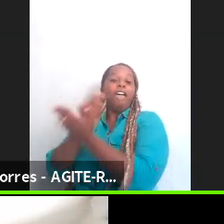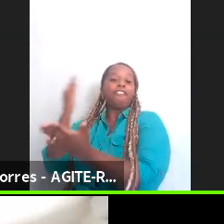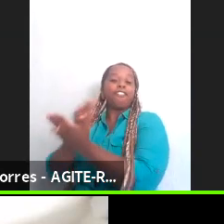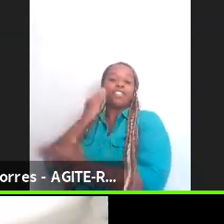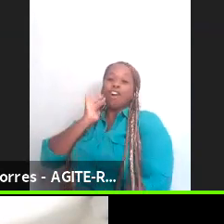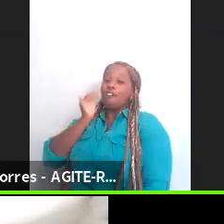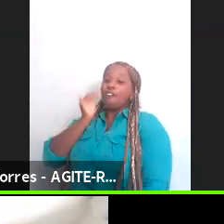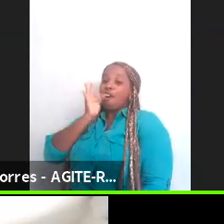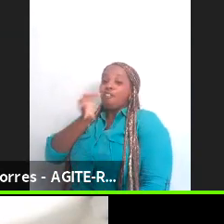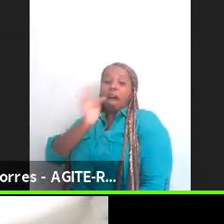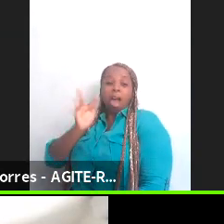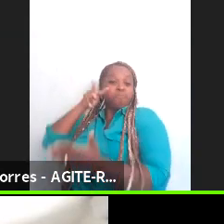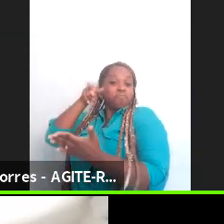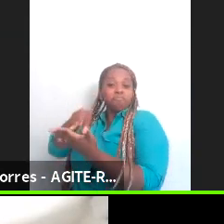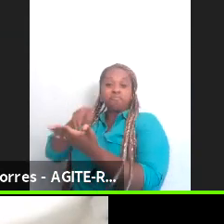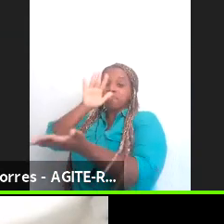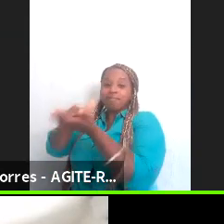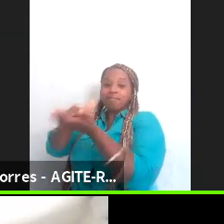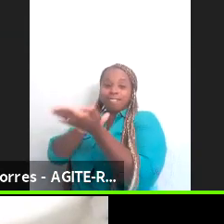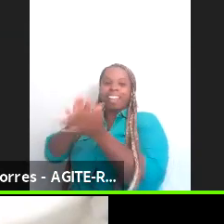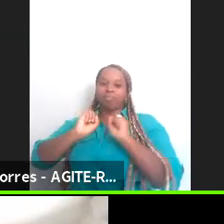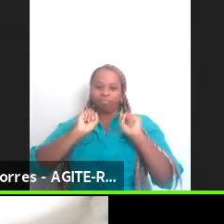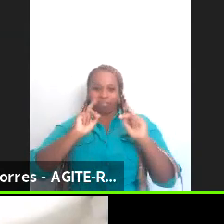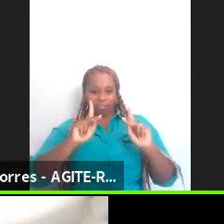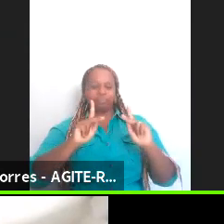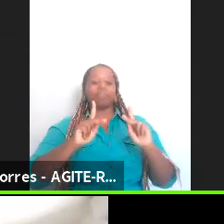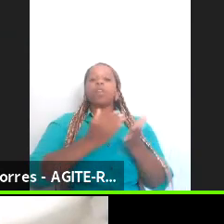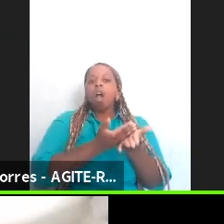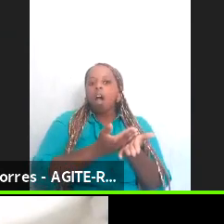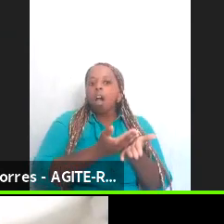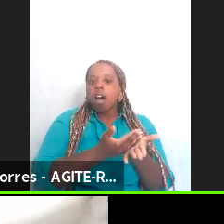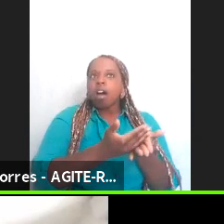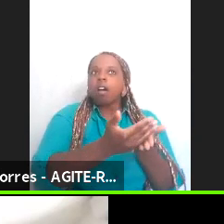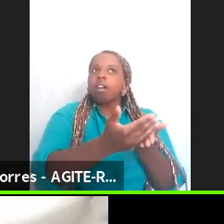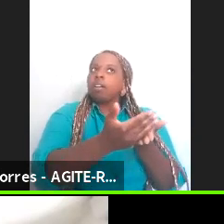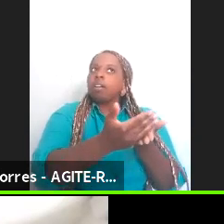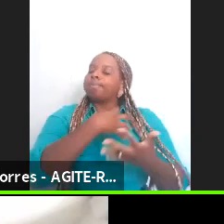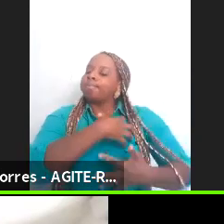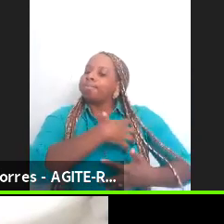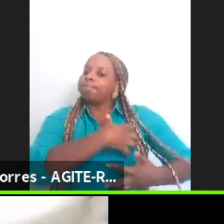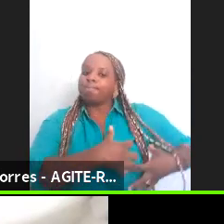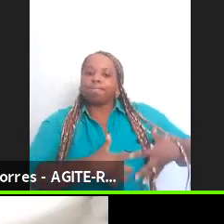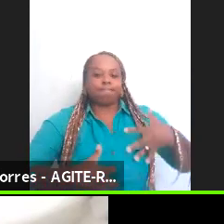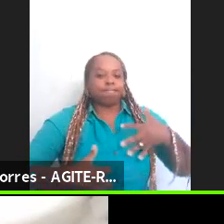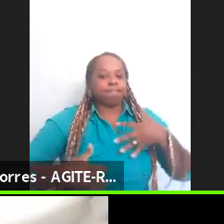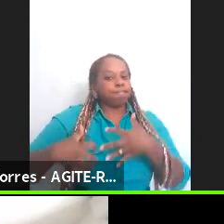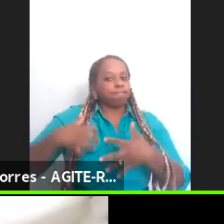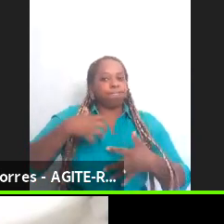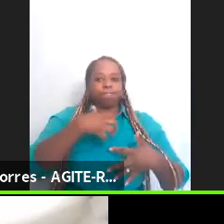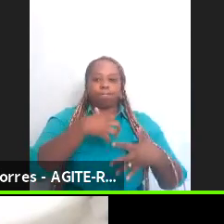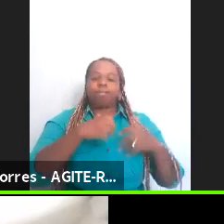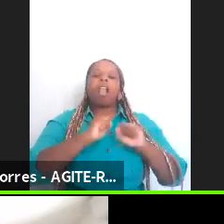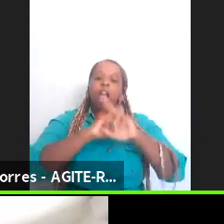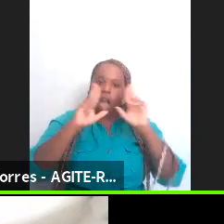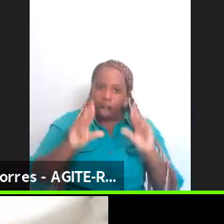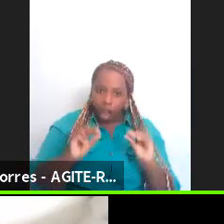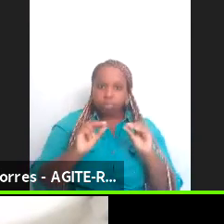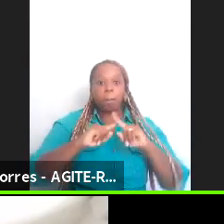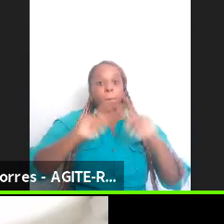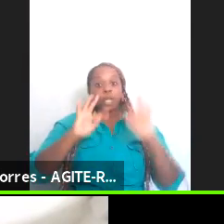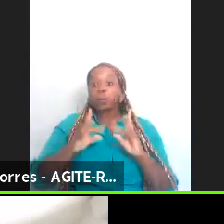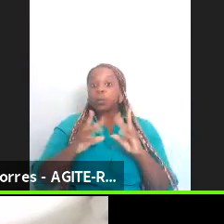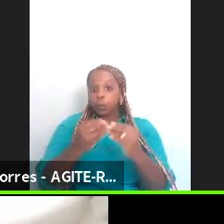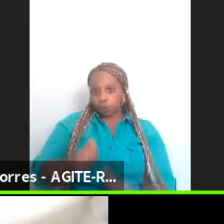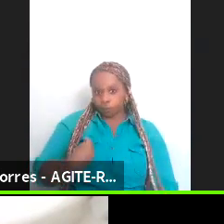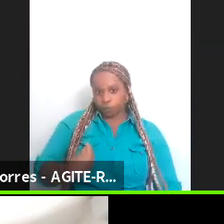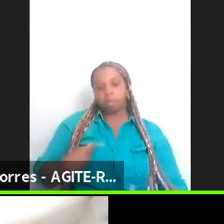Mas claro que no início você fica se torturando, sem dúvida. Mas como tudo na vida, e